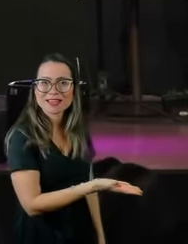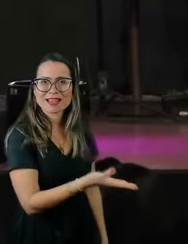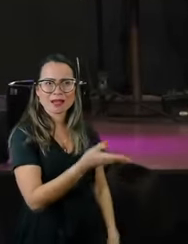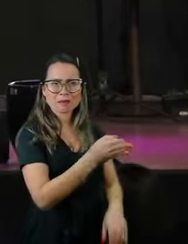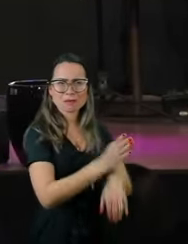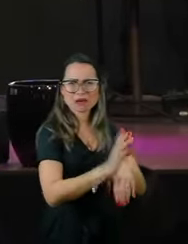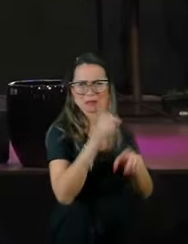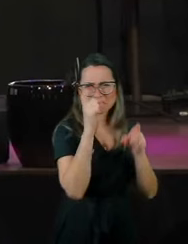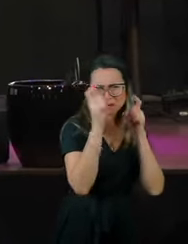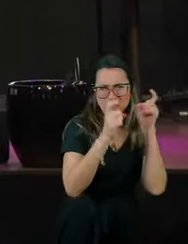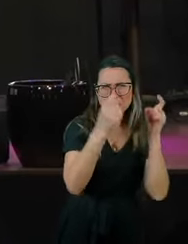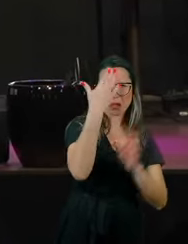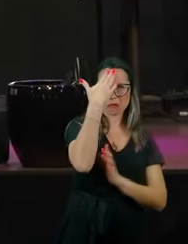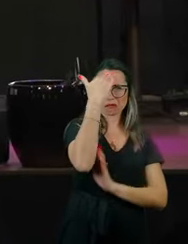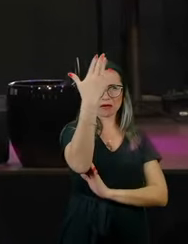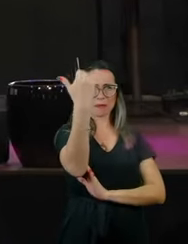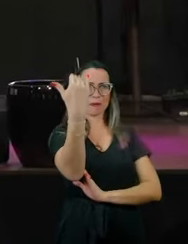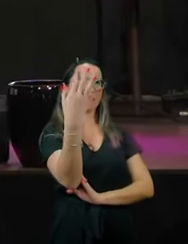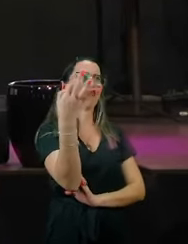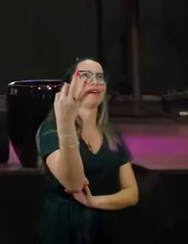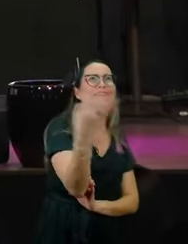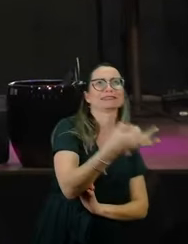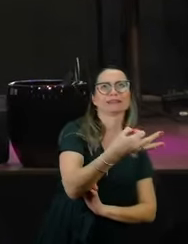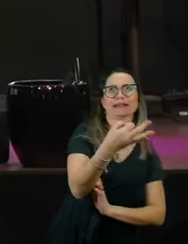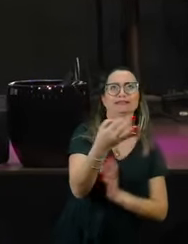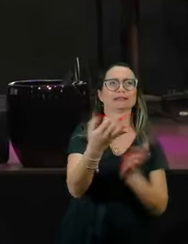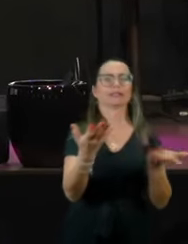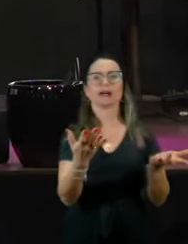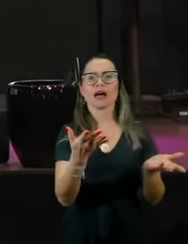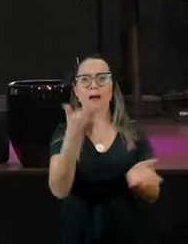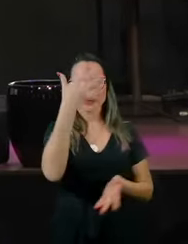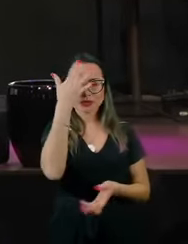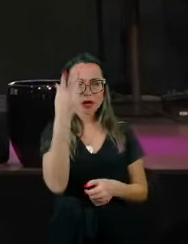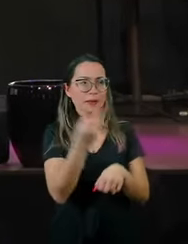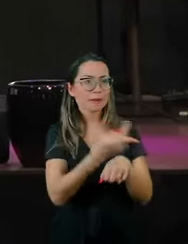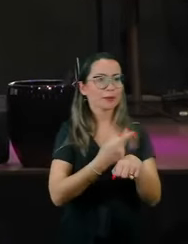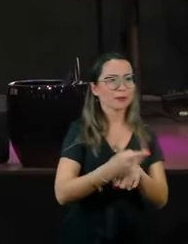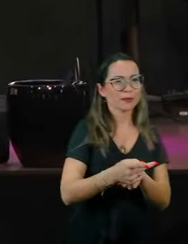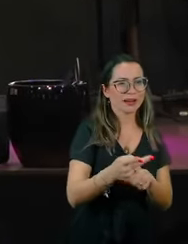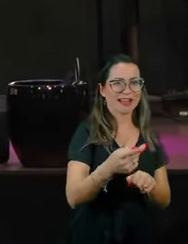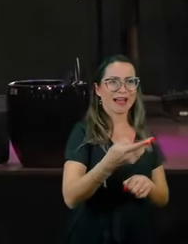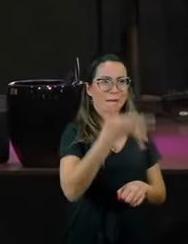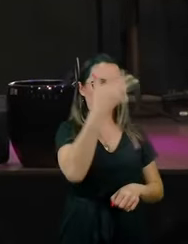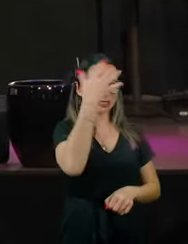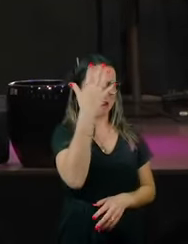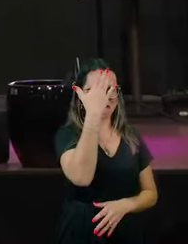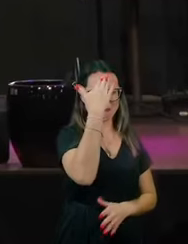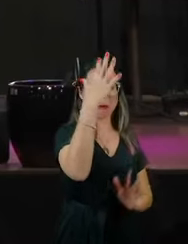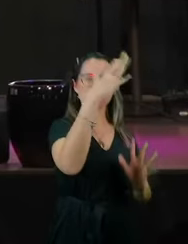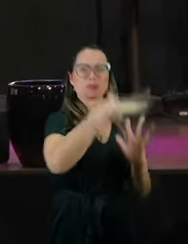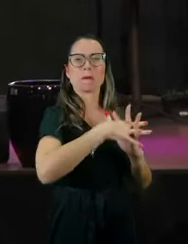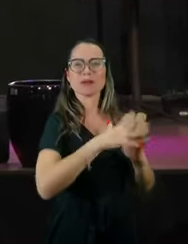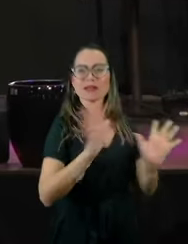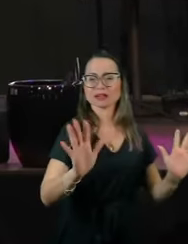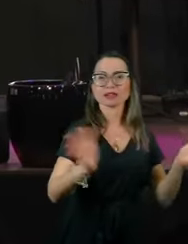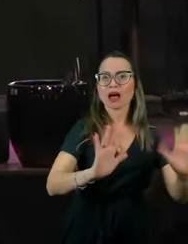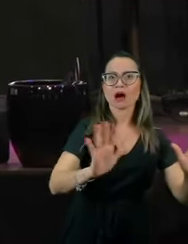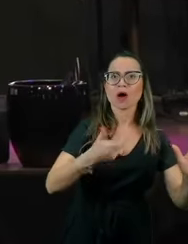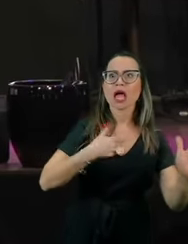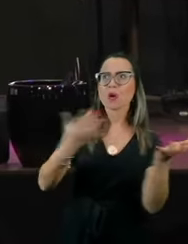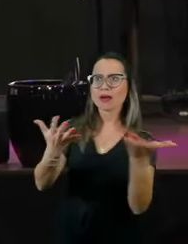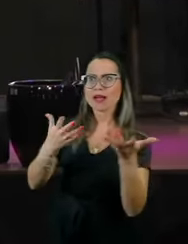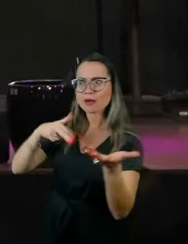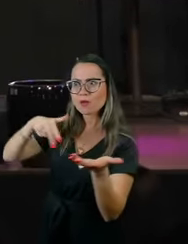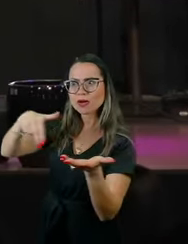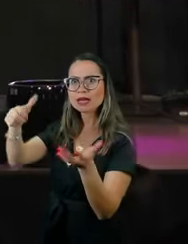está preocupado com a sua fama, aquele tipo de pessoa que não procura andar só com gente top. Eu quero andar com aqueles que Deus quer que eu ande, eu quero as conexões